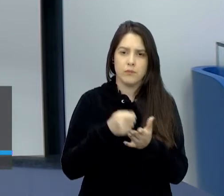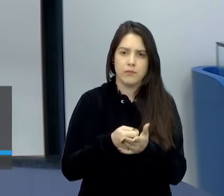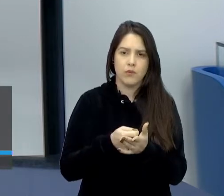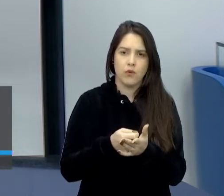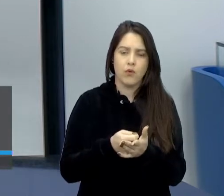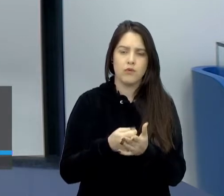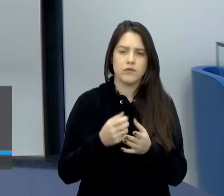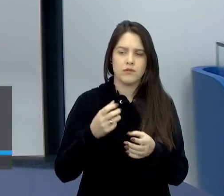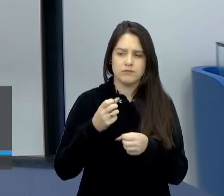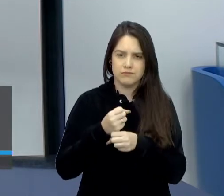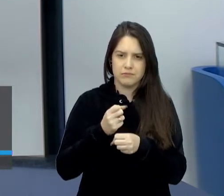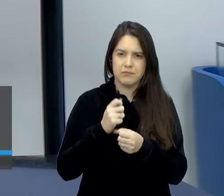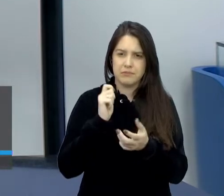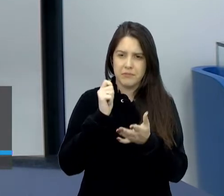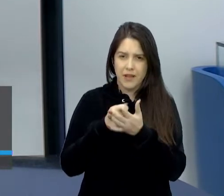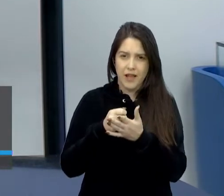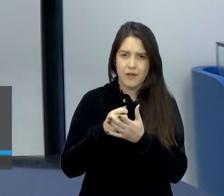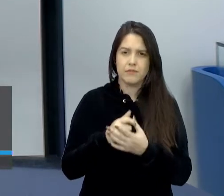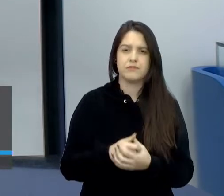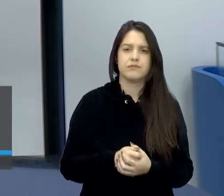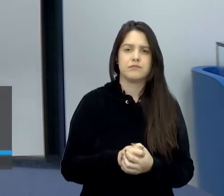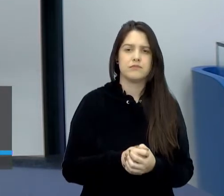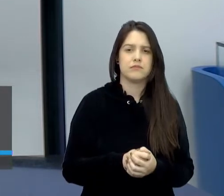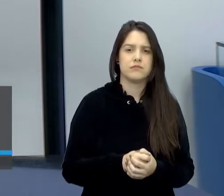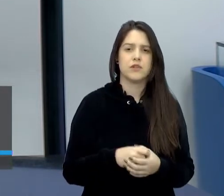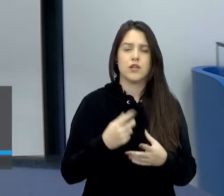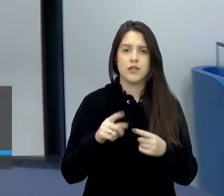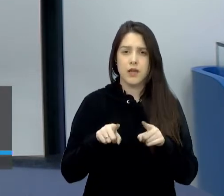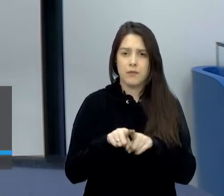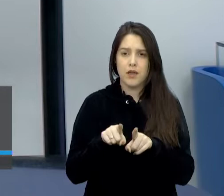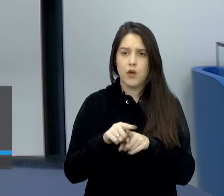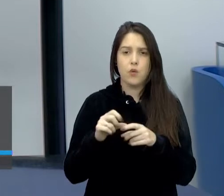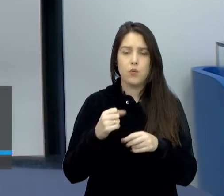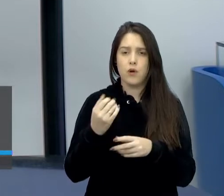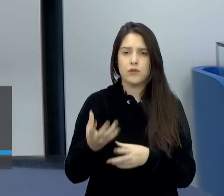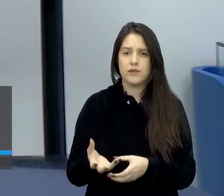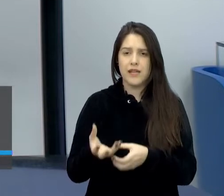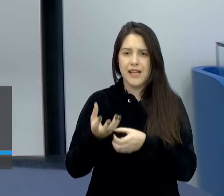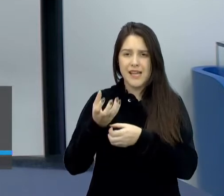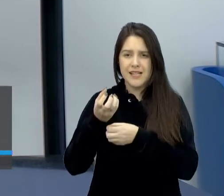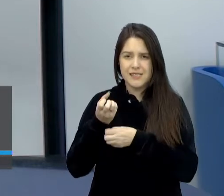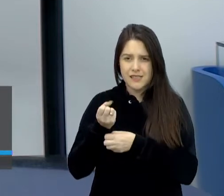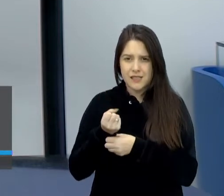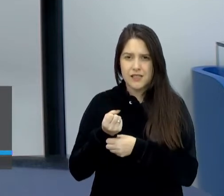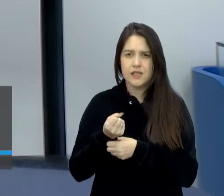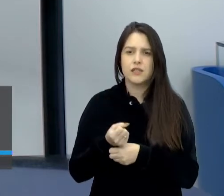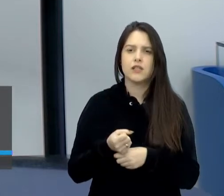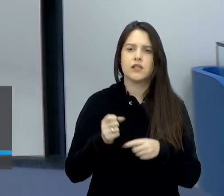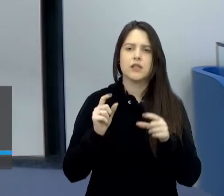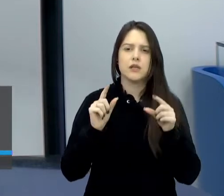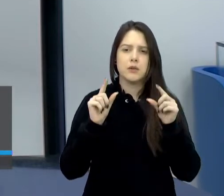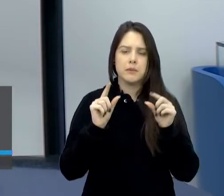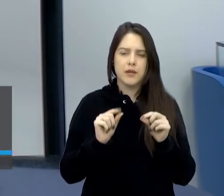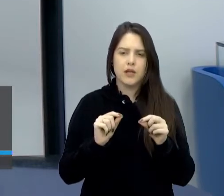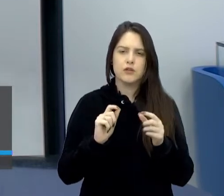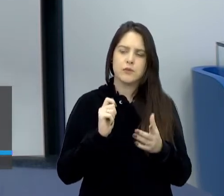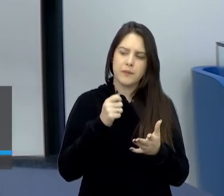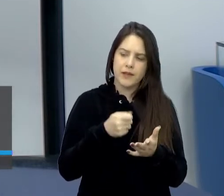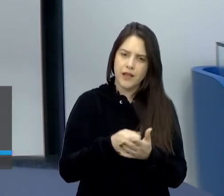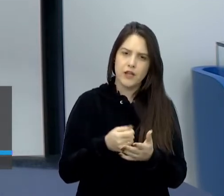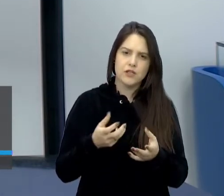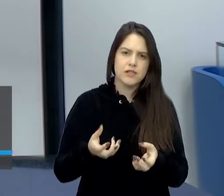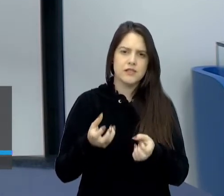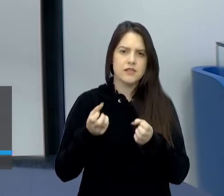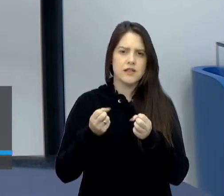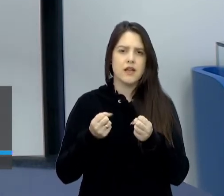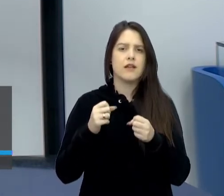e a receber, e contas a receber. Lembrando aí que tinha menos contas a receber que a pagar. Tinha